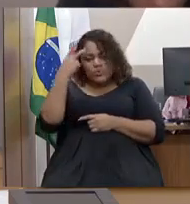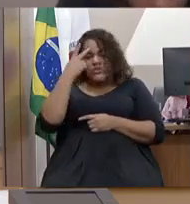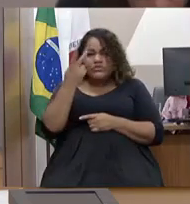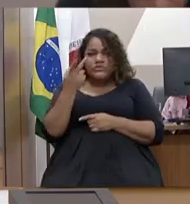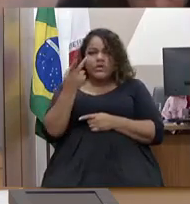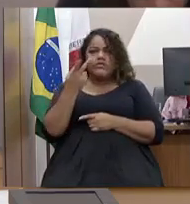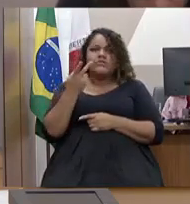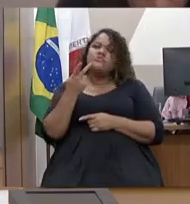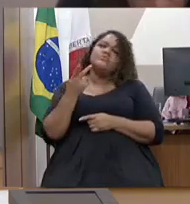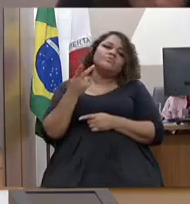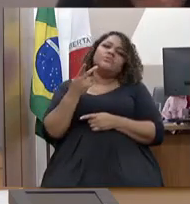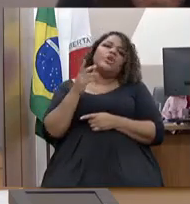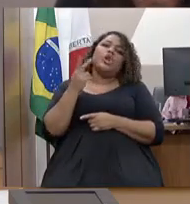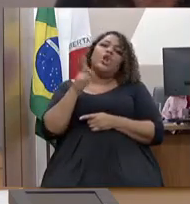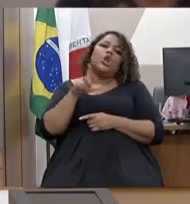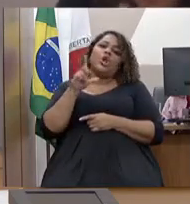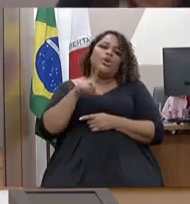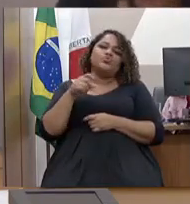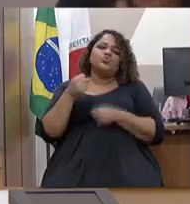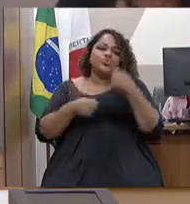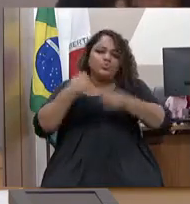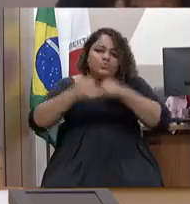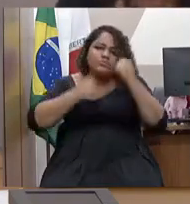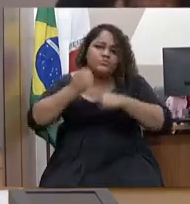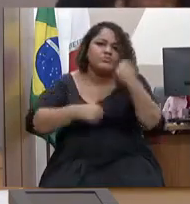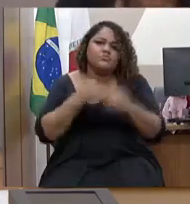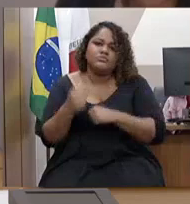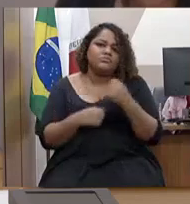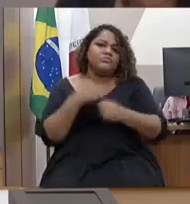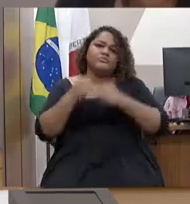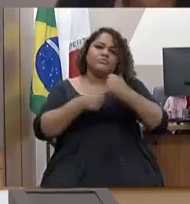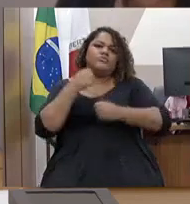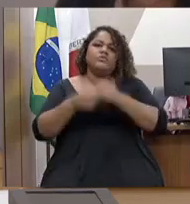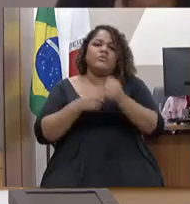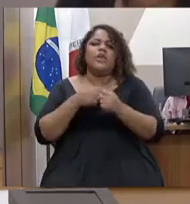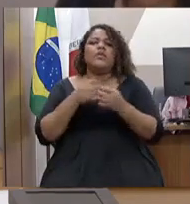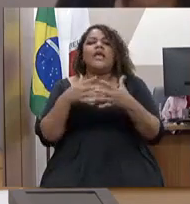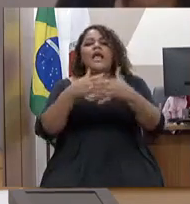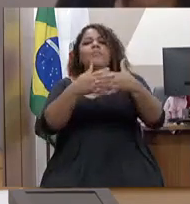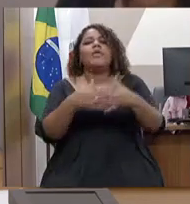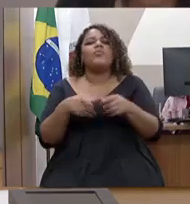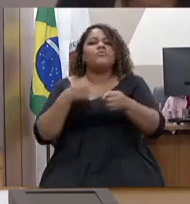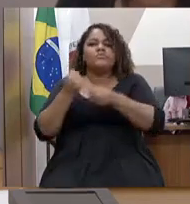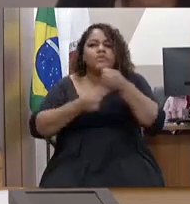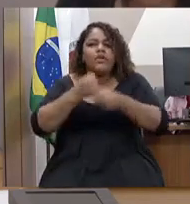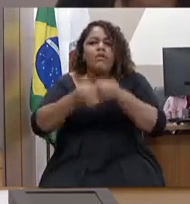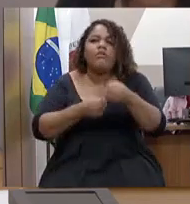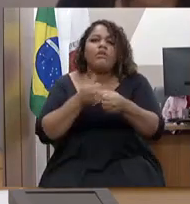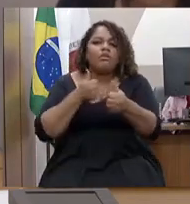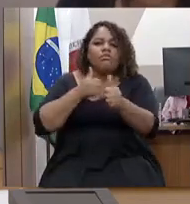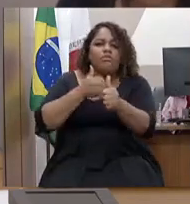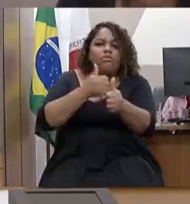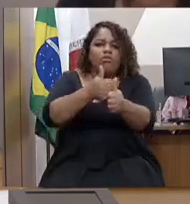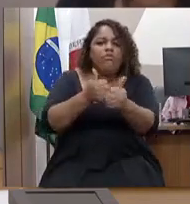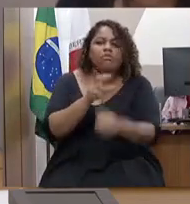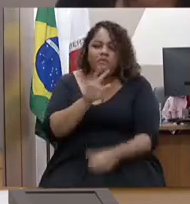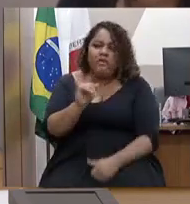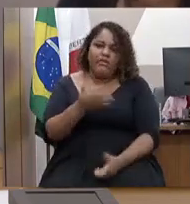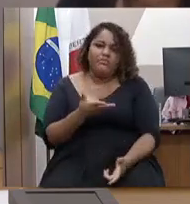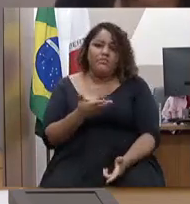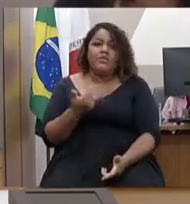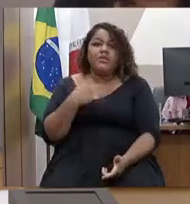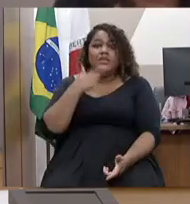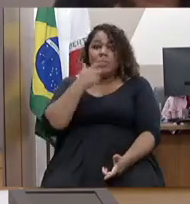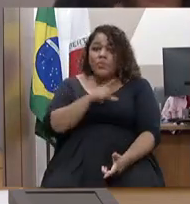isso aí o cara vai ficar correndo atrás do caminhão do mesmo jeito e para fiscalizar isso eu vou ter que estar lá presente para poder tirar uma fotografia